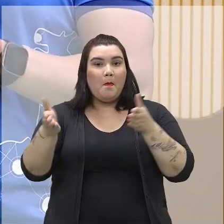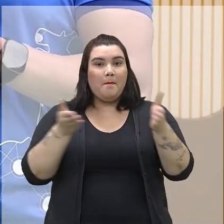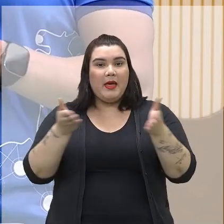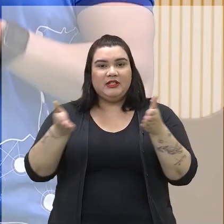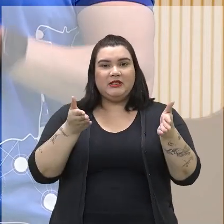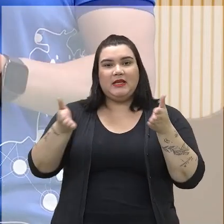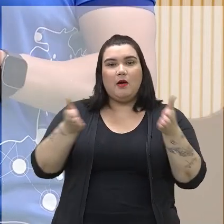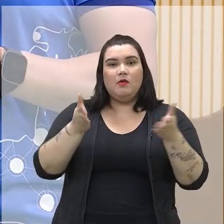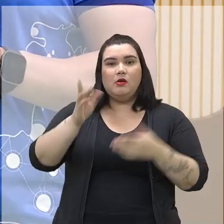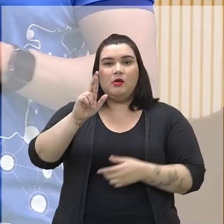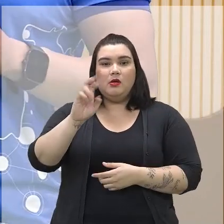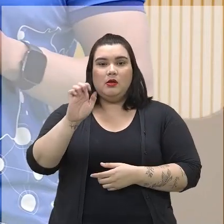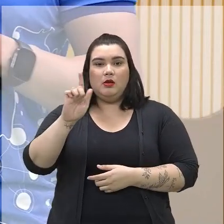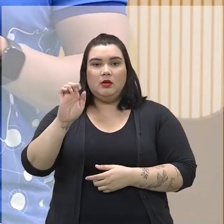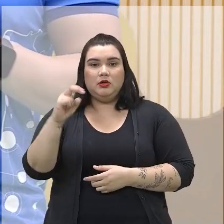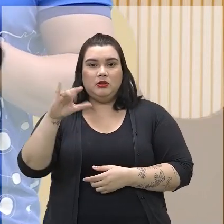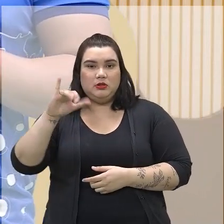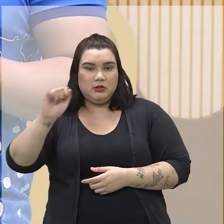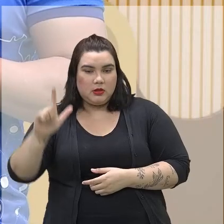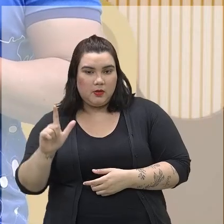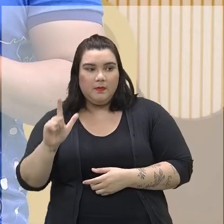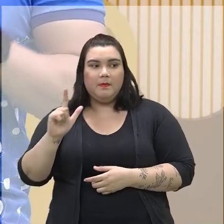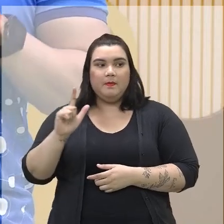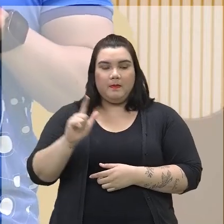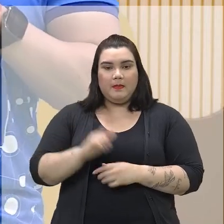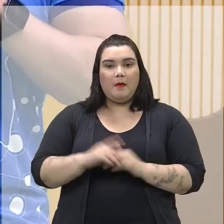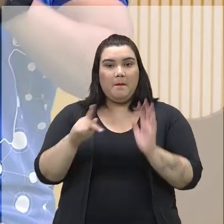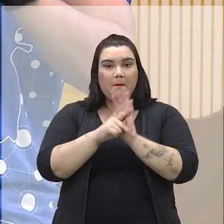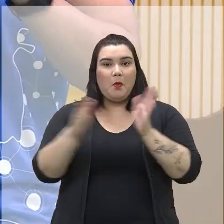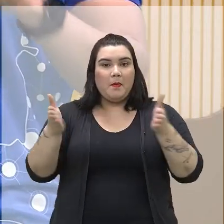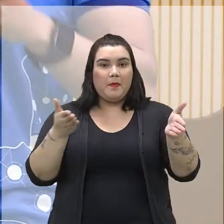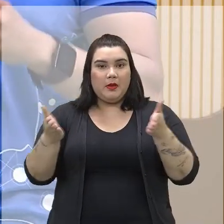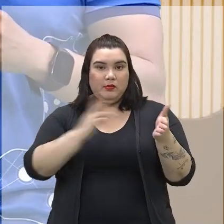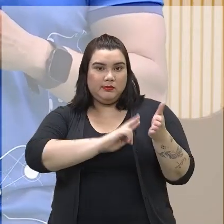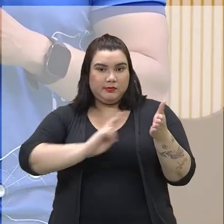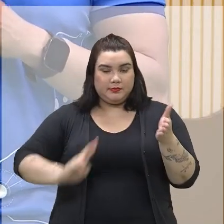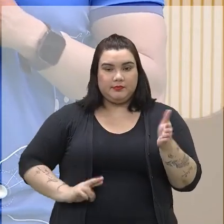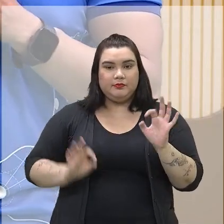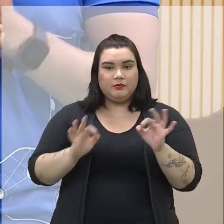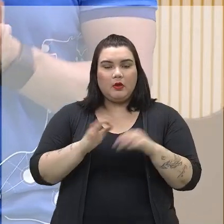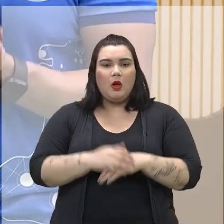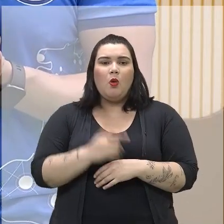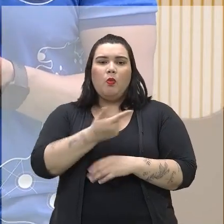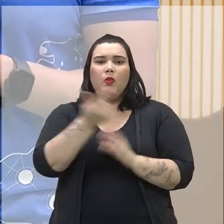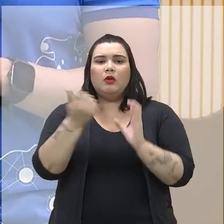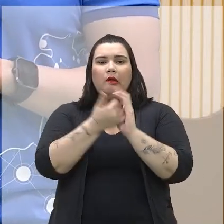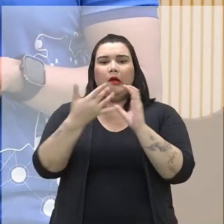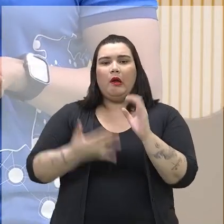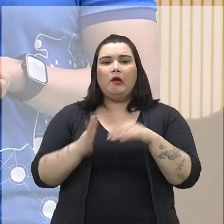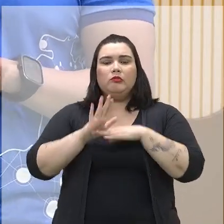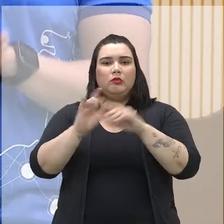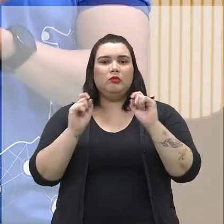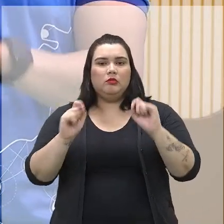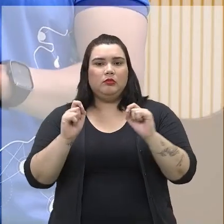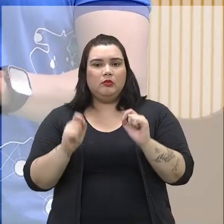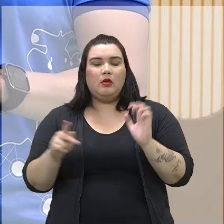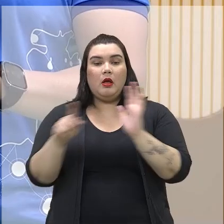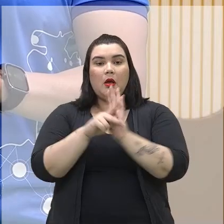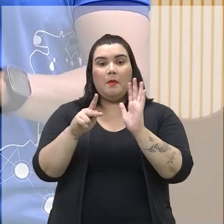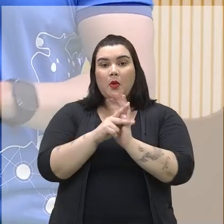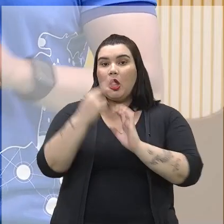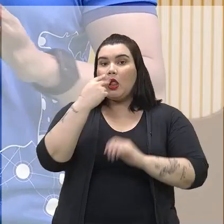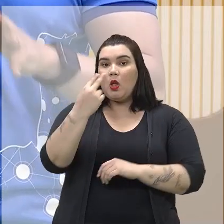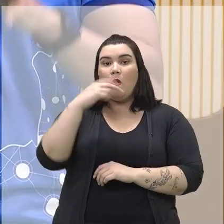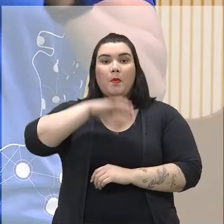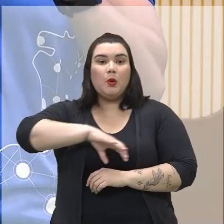tá certo? Bem, nós tivemos também um outro elemento que nos ajudou bastante na construção dessa identidade nacional, que é a questão da língua